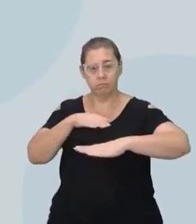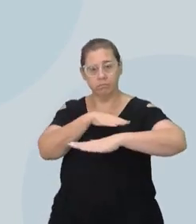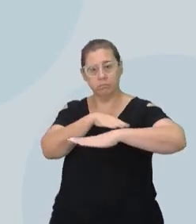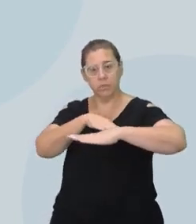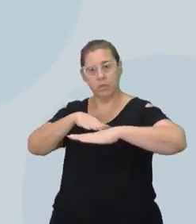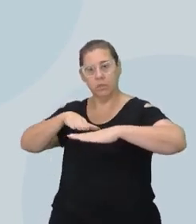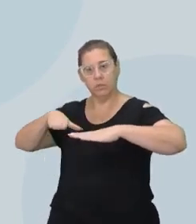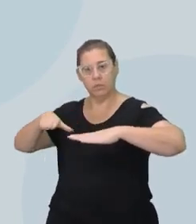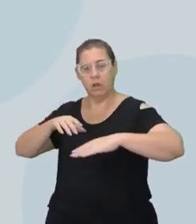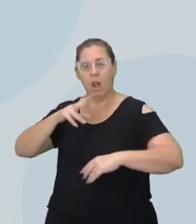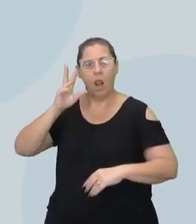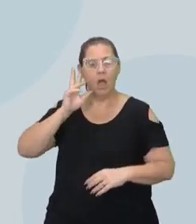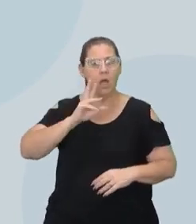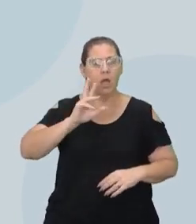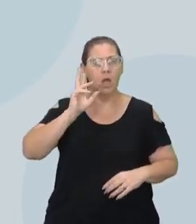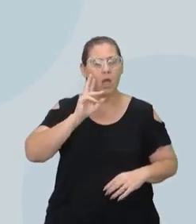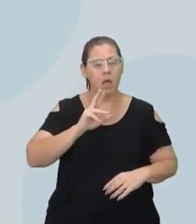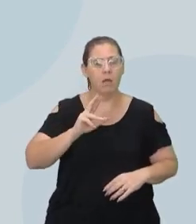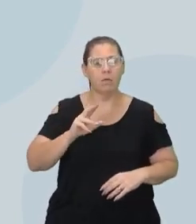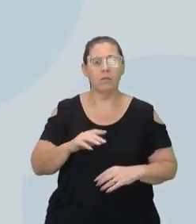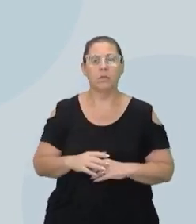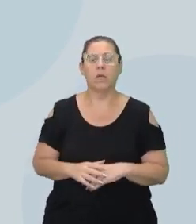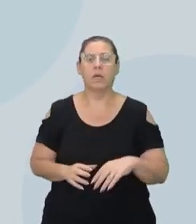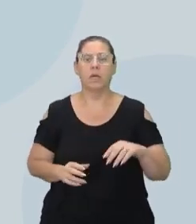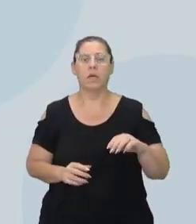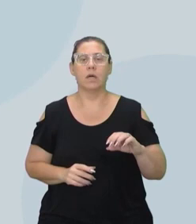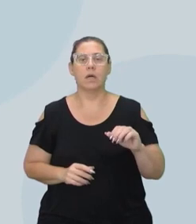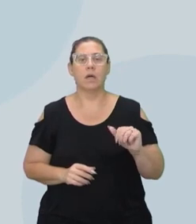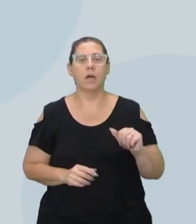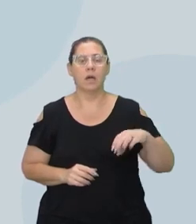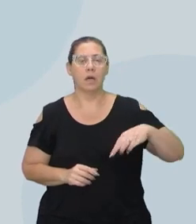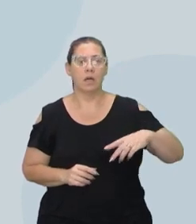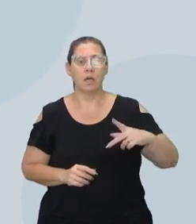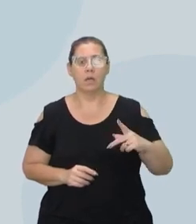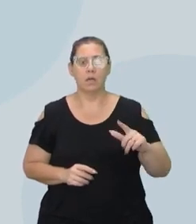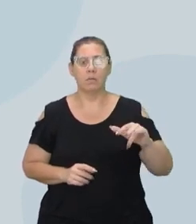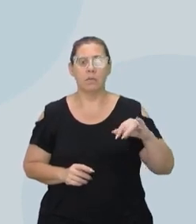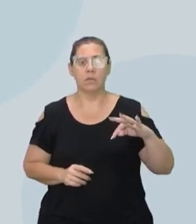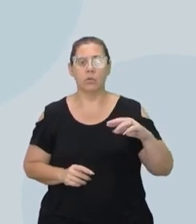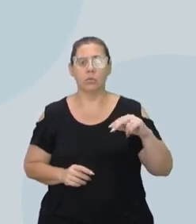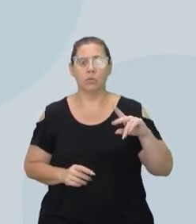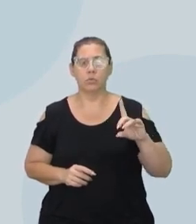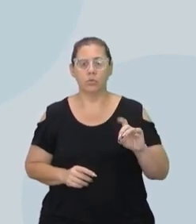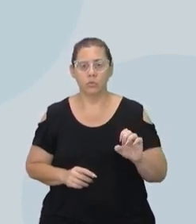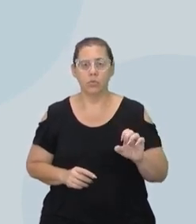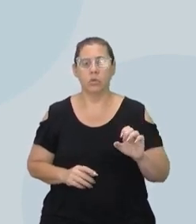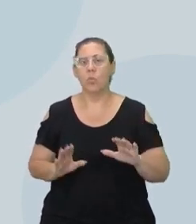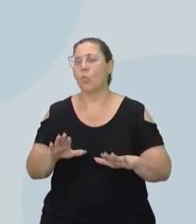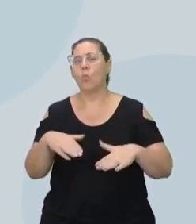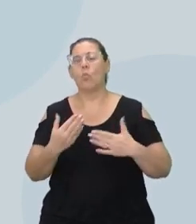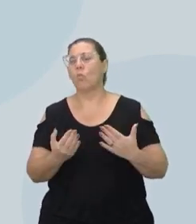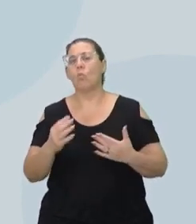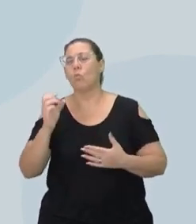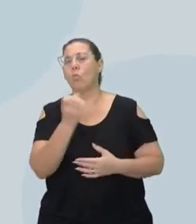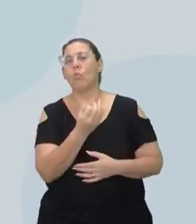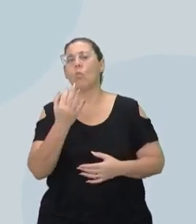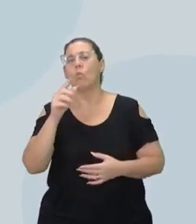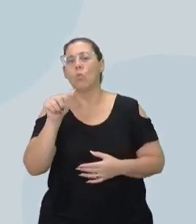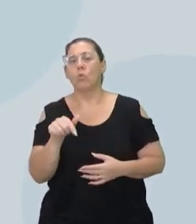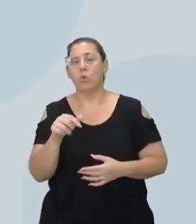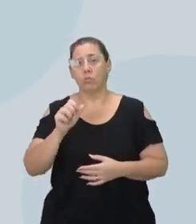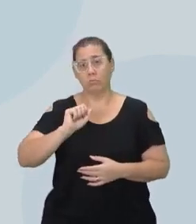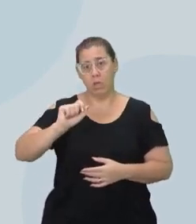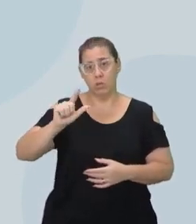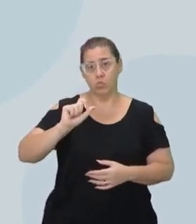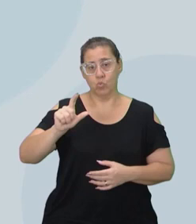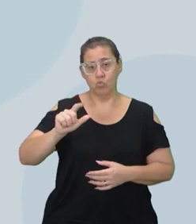função é, lembrando aí que a amplitude, ela tá aqui, né, quanto que é, e ó, que tá em